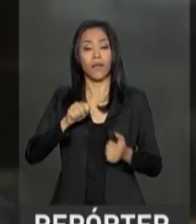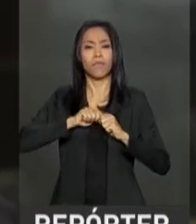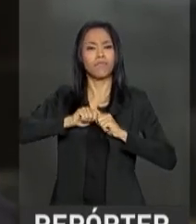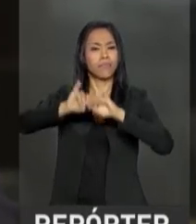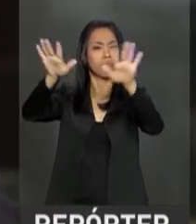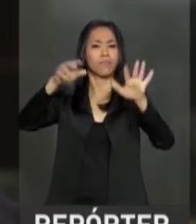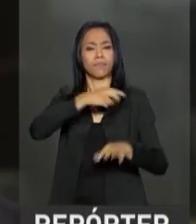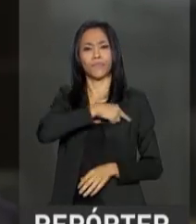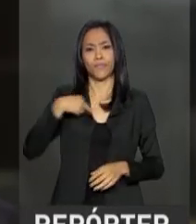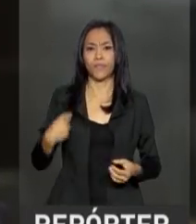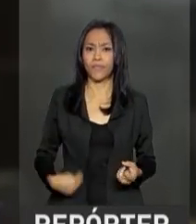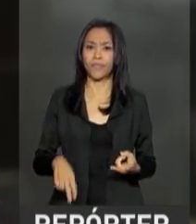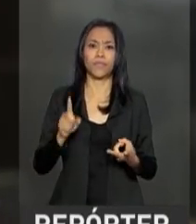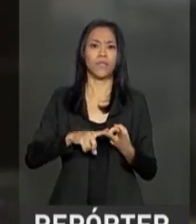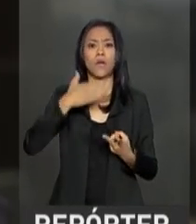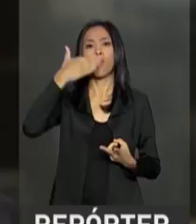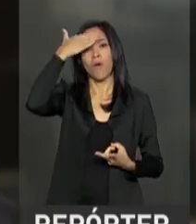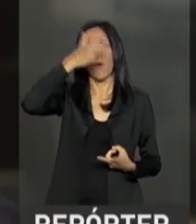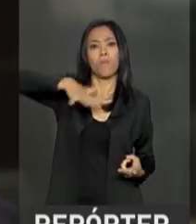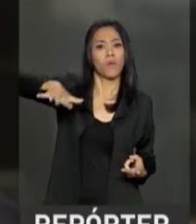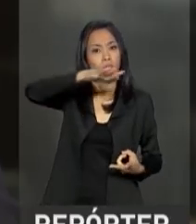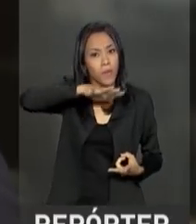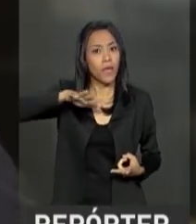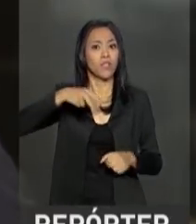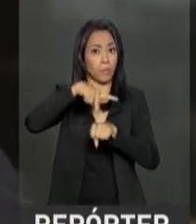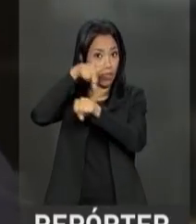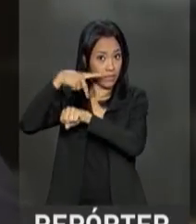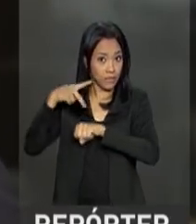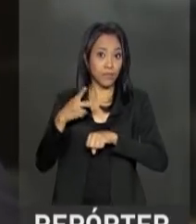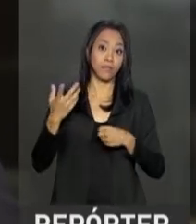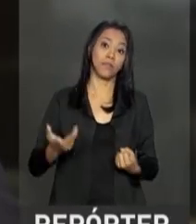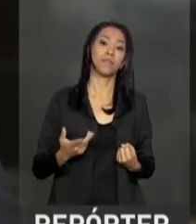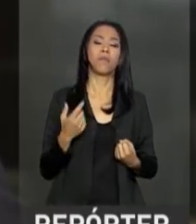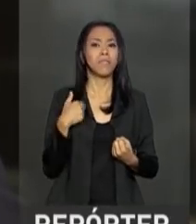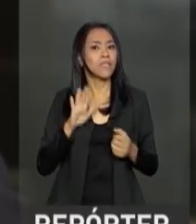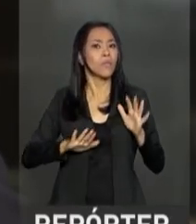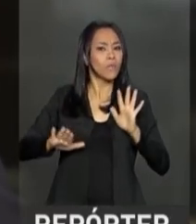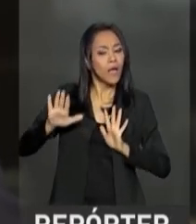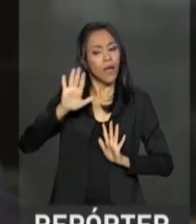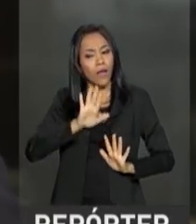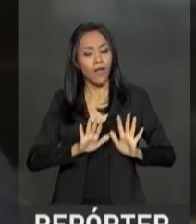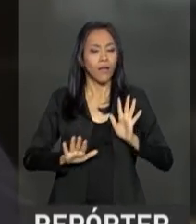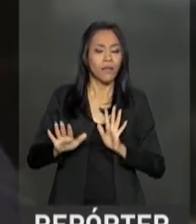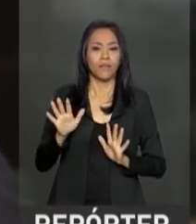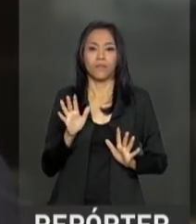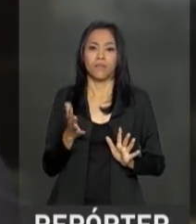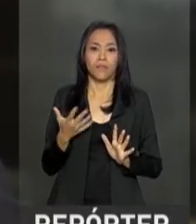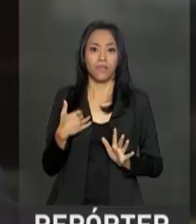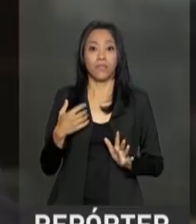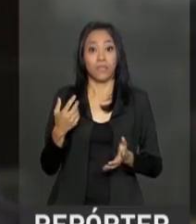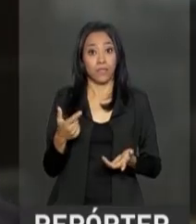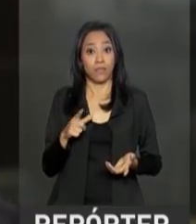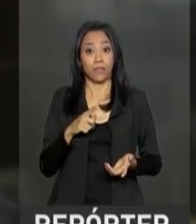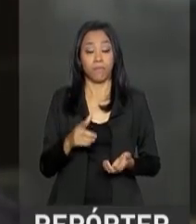inclusive alguns países do oriente médio está em estudo no ministério de relações exteriores é uma coisa muito cuidadosa muito meticulosa deve ser muito bem feitas são